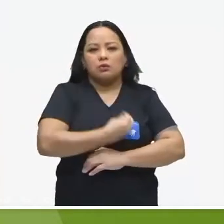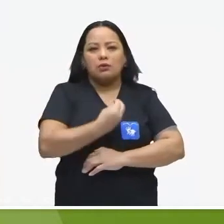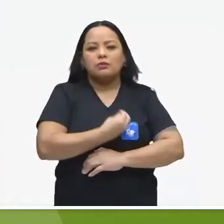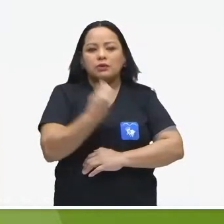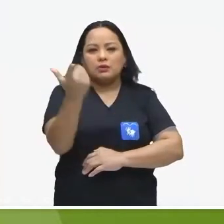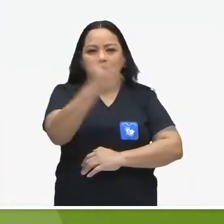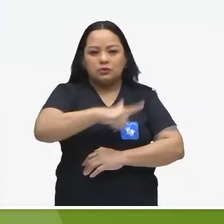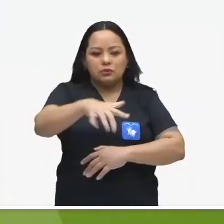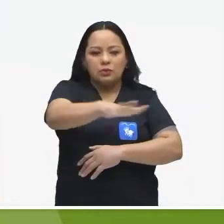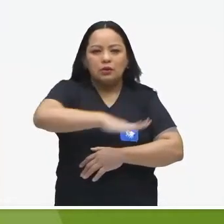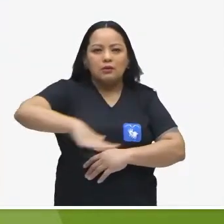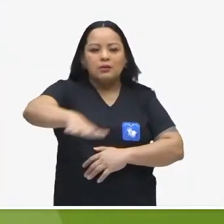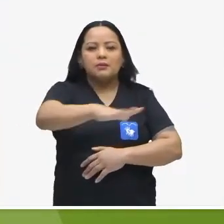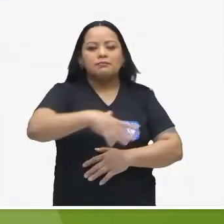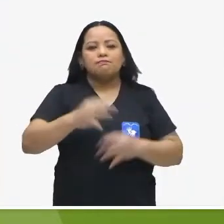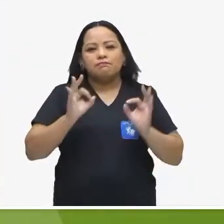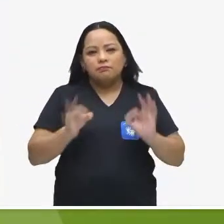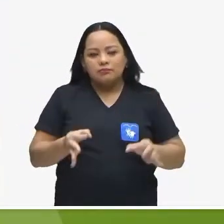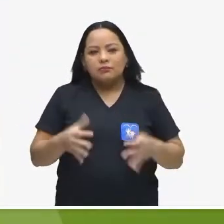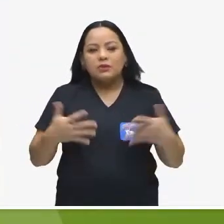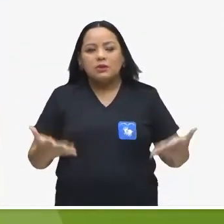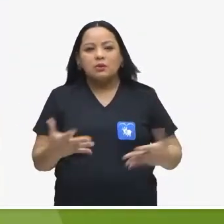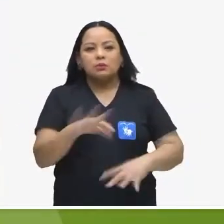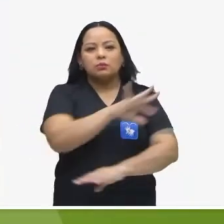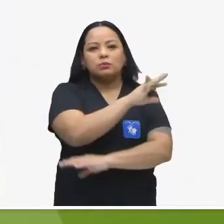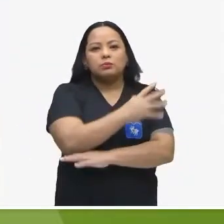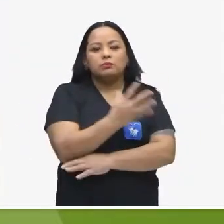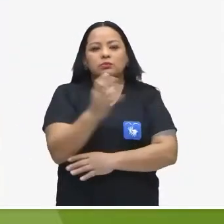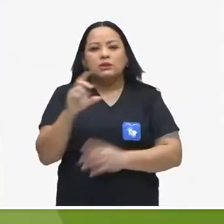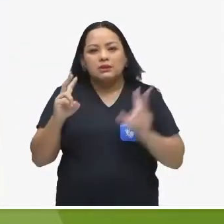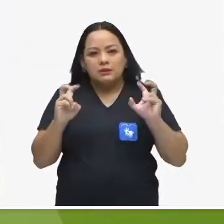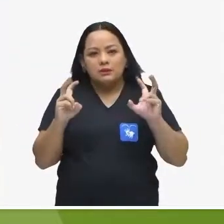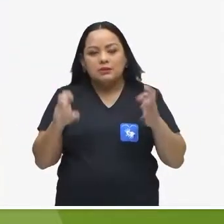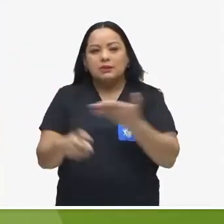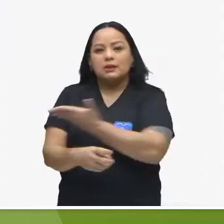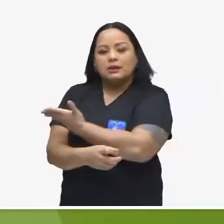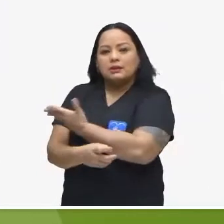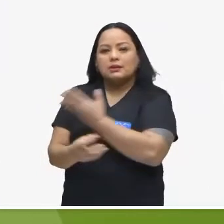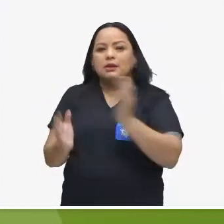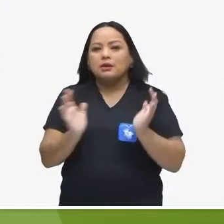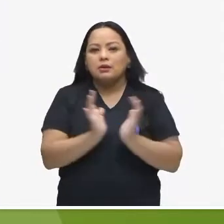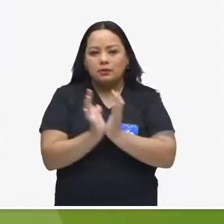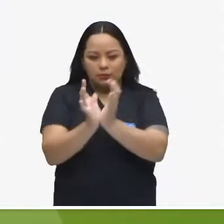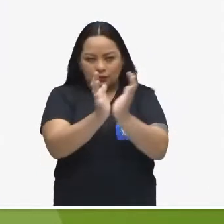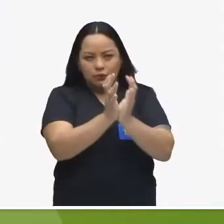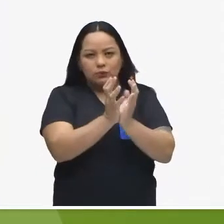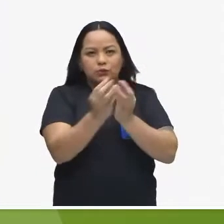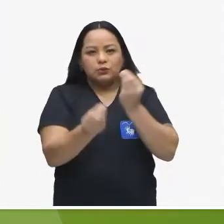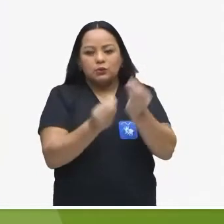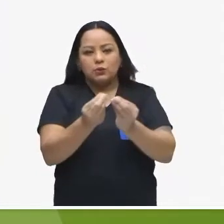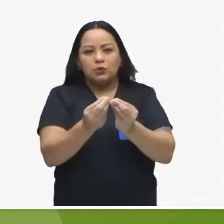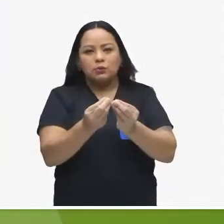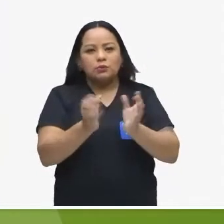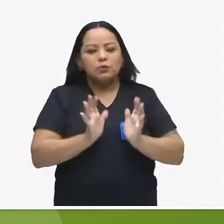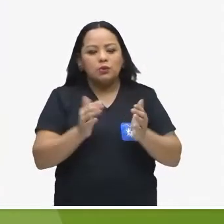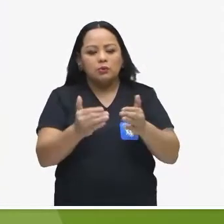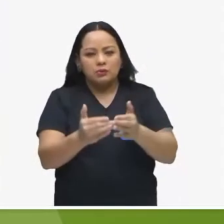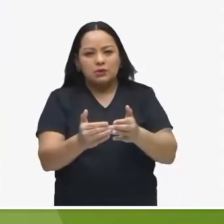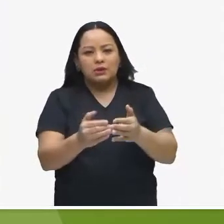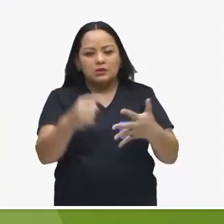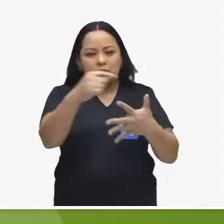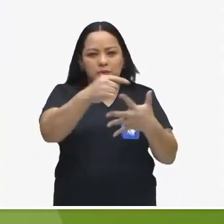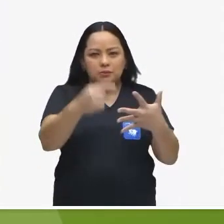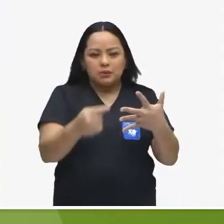no ambiente, certo? Então, o ecossistema é isso, é o conjunto da comunidade com os